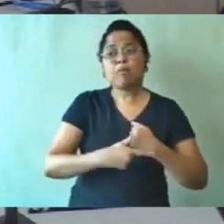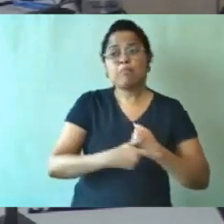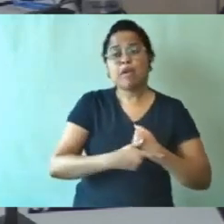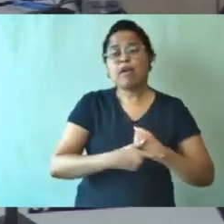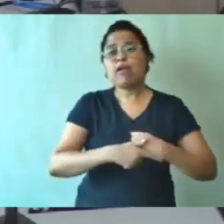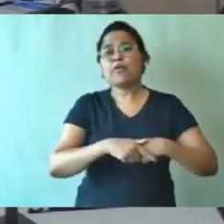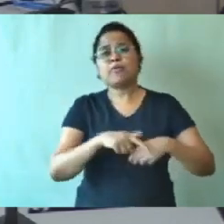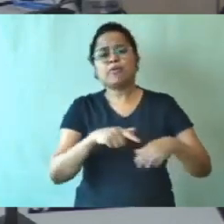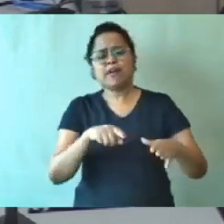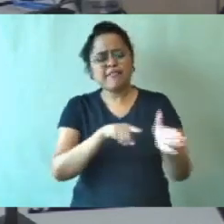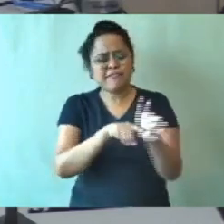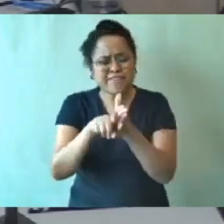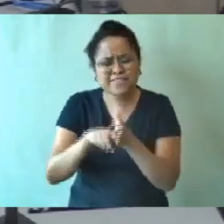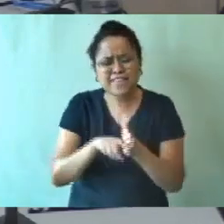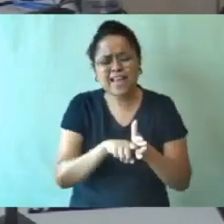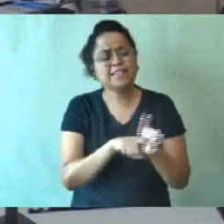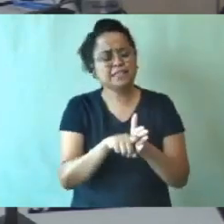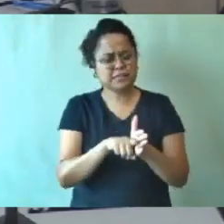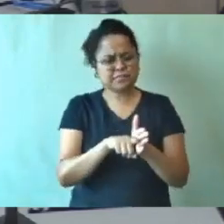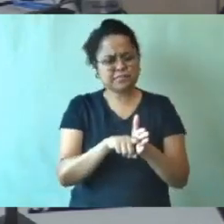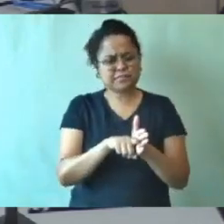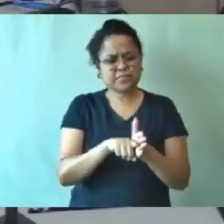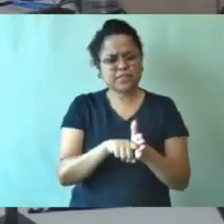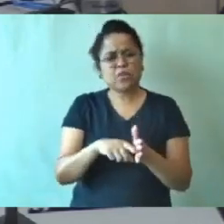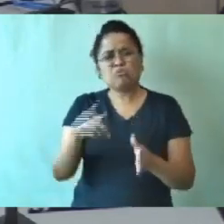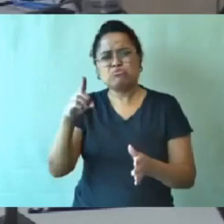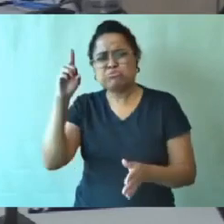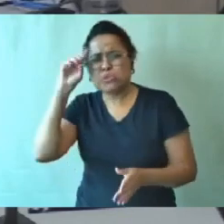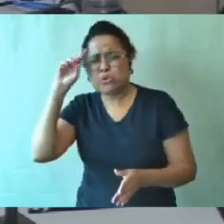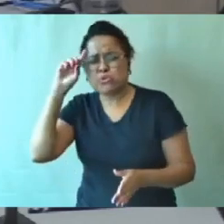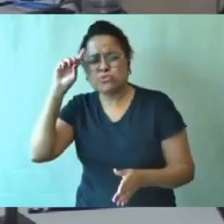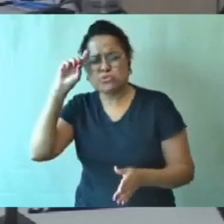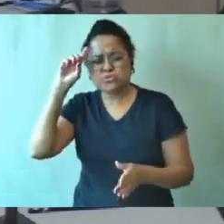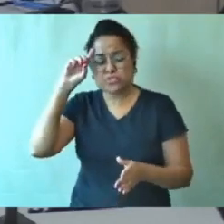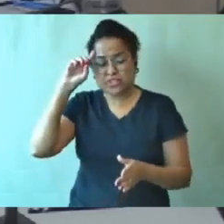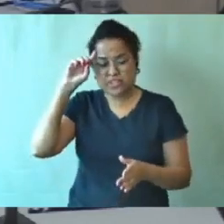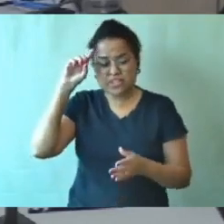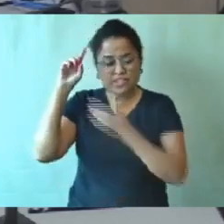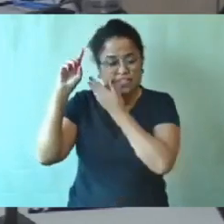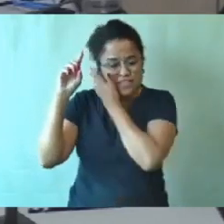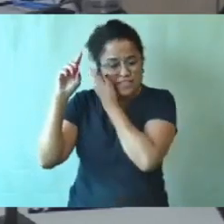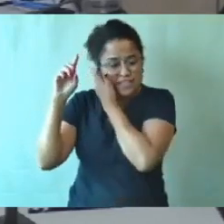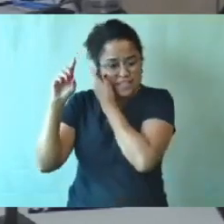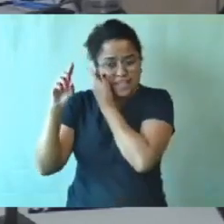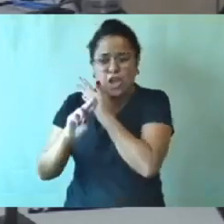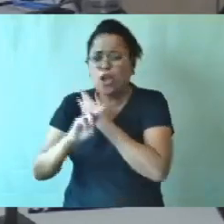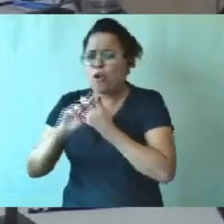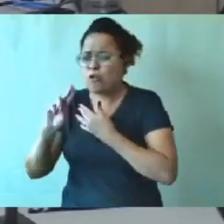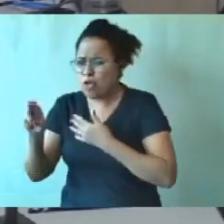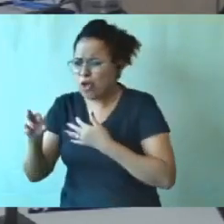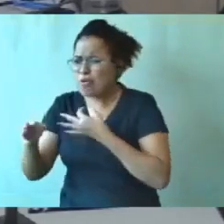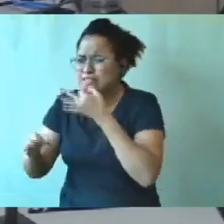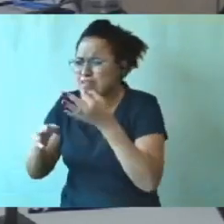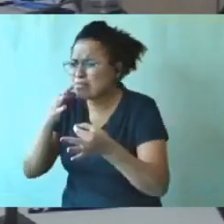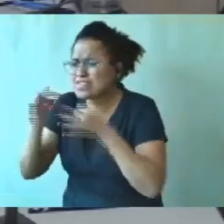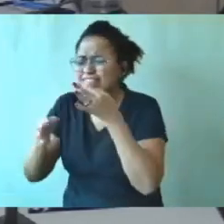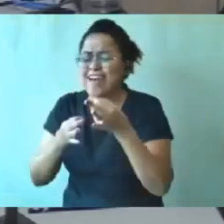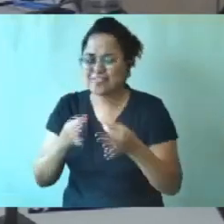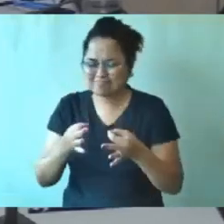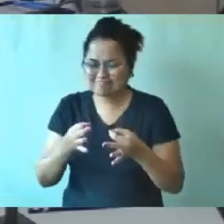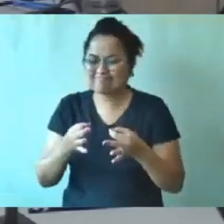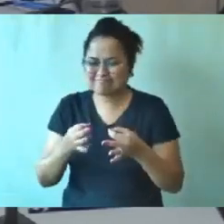reclamação do transporte público de Belo Horizonte. E o nome do senhor é muito falado. O nome do senhor é muito falado.